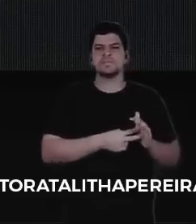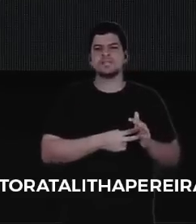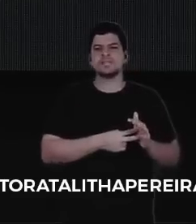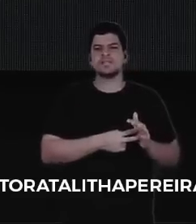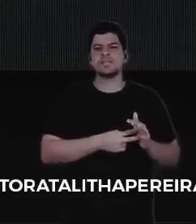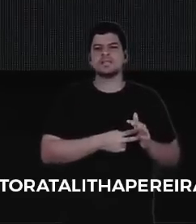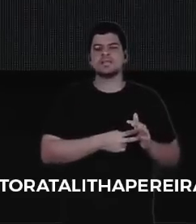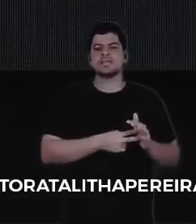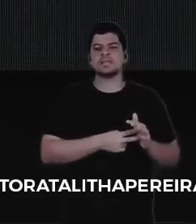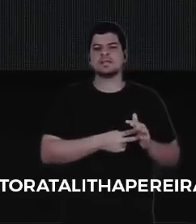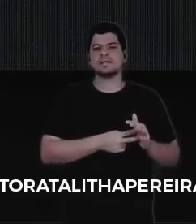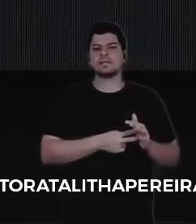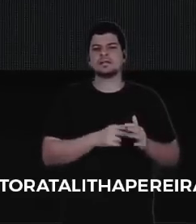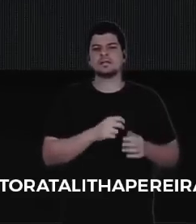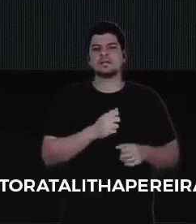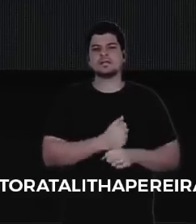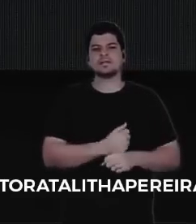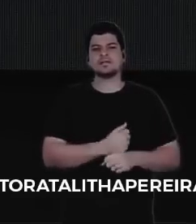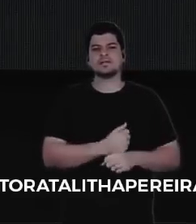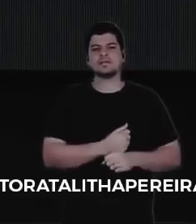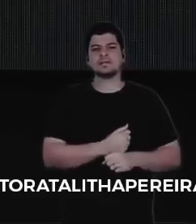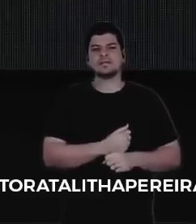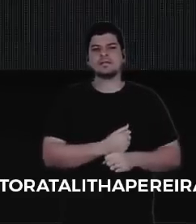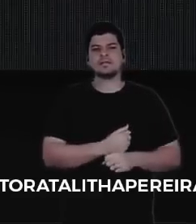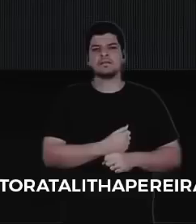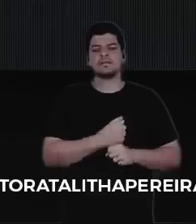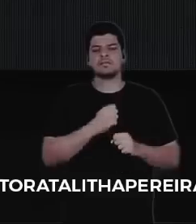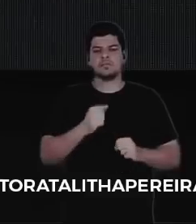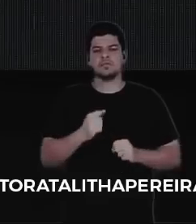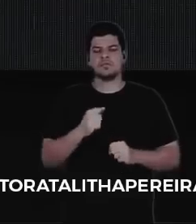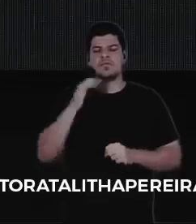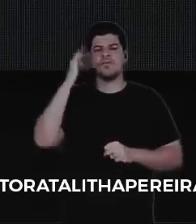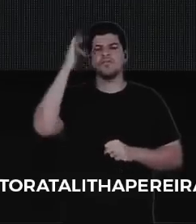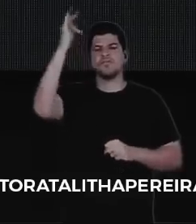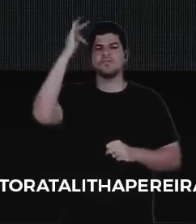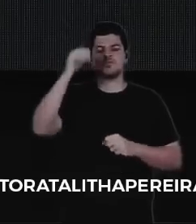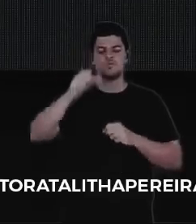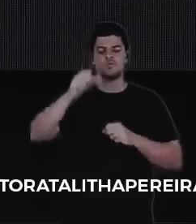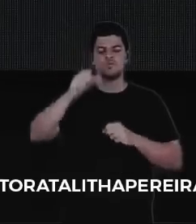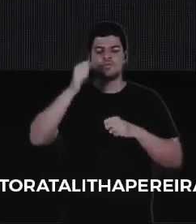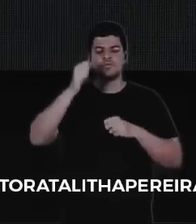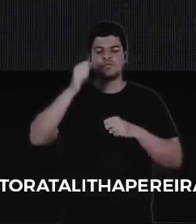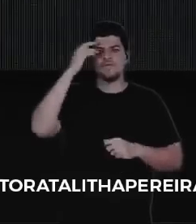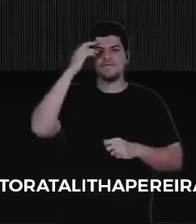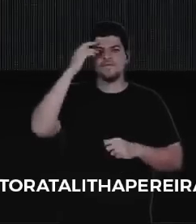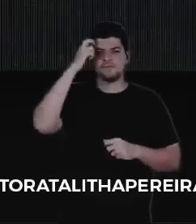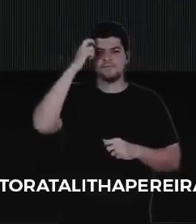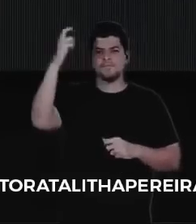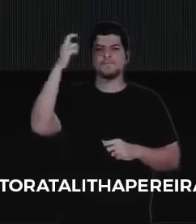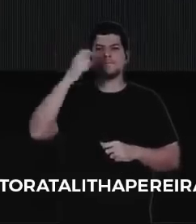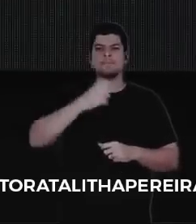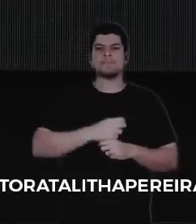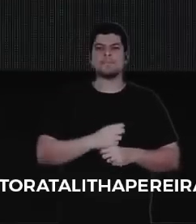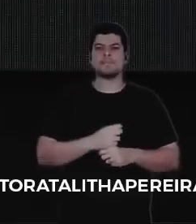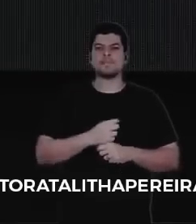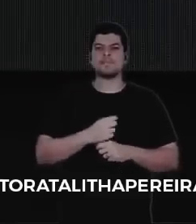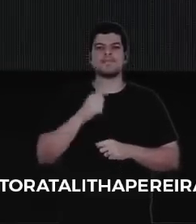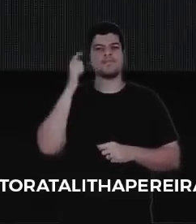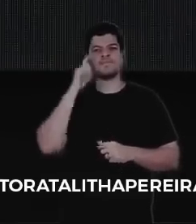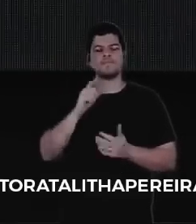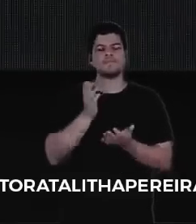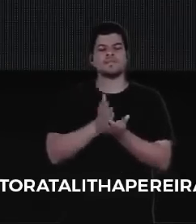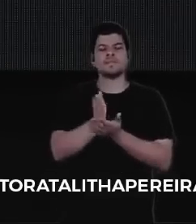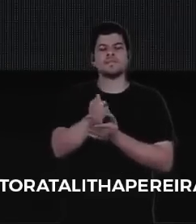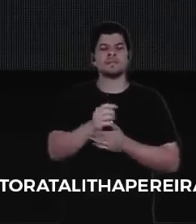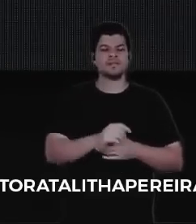causa do sucesso no futuro. Não quando você se prende a eles, mas quando você entende que